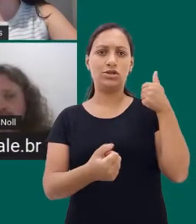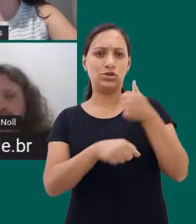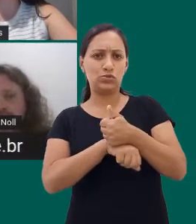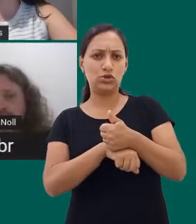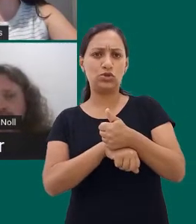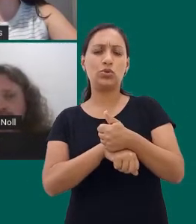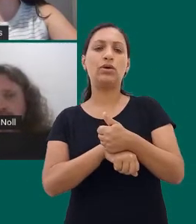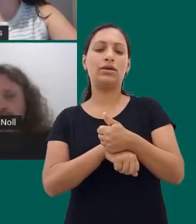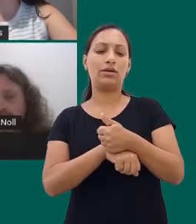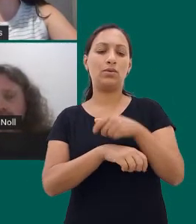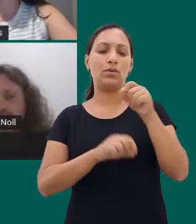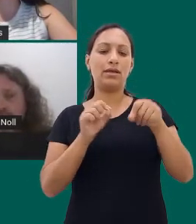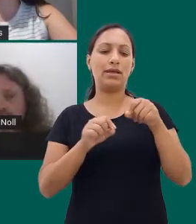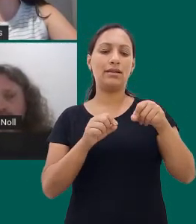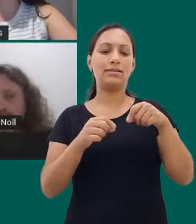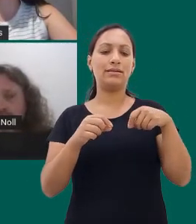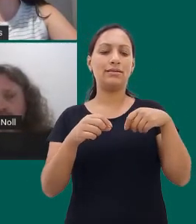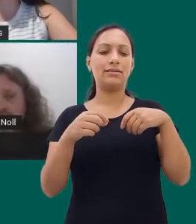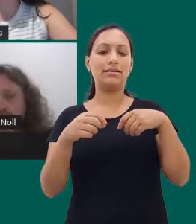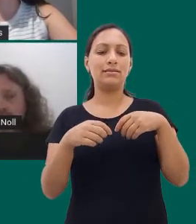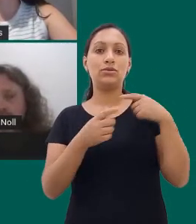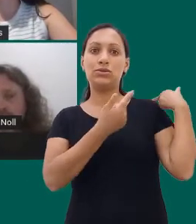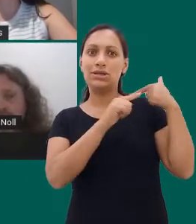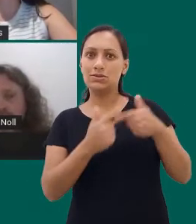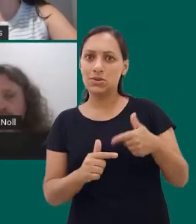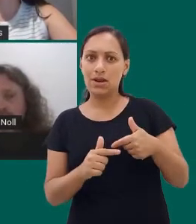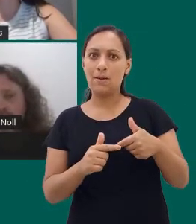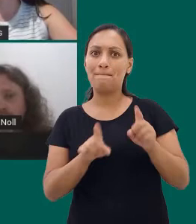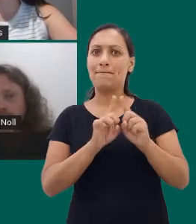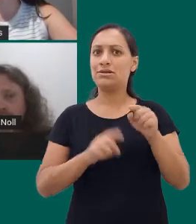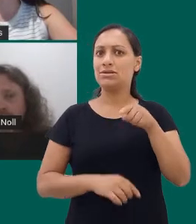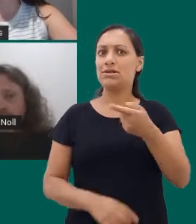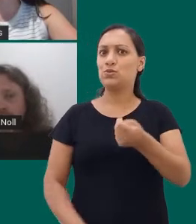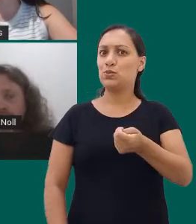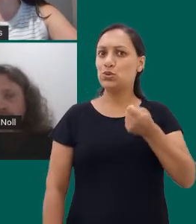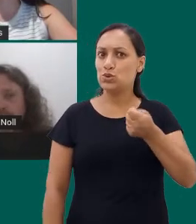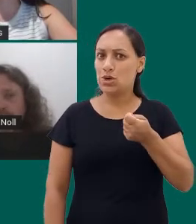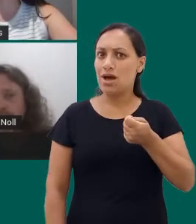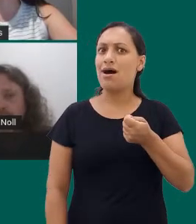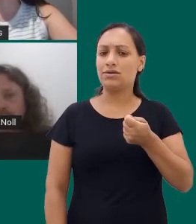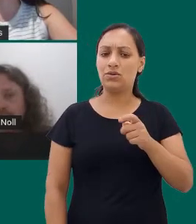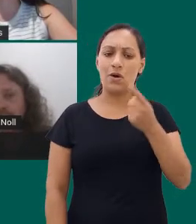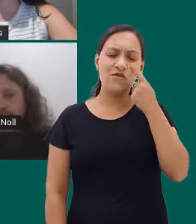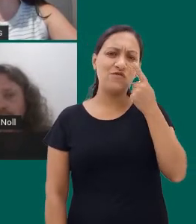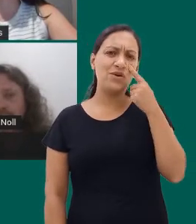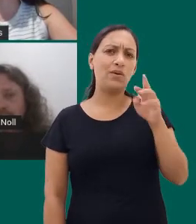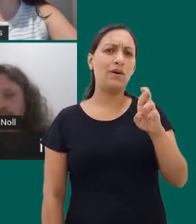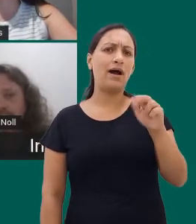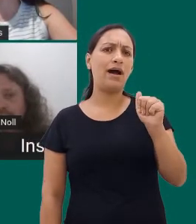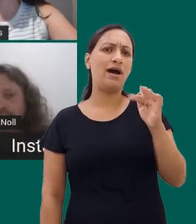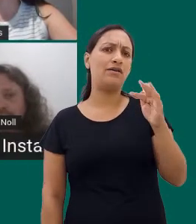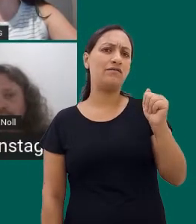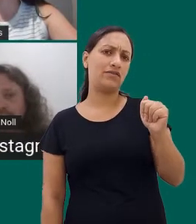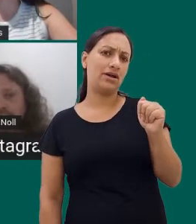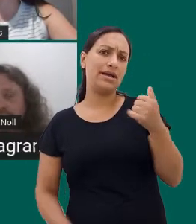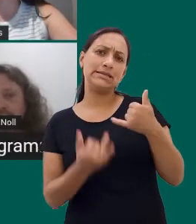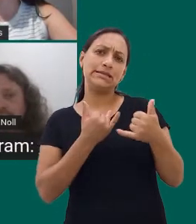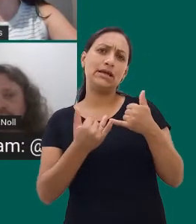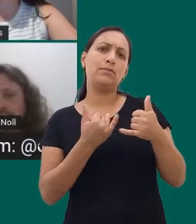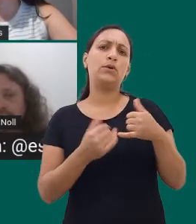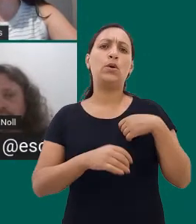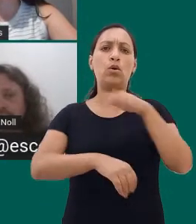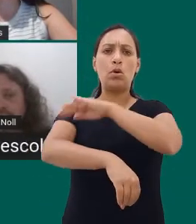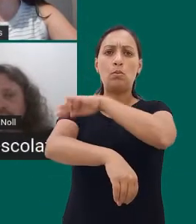pegada do tradicional, mas eles são puxados, que é o que eu brinquei com o Rafa. Tá bom, e o cara que não quer escalar, como é que tu escala